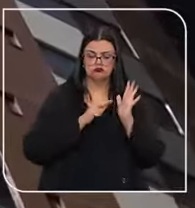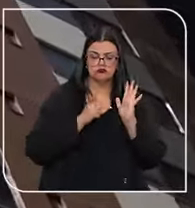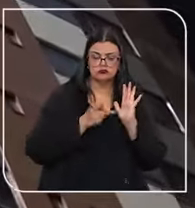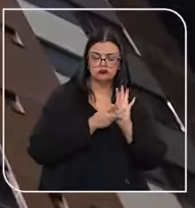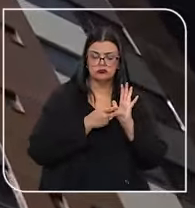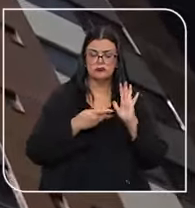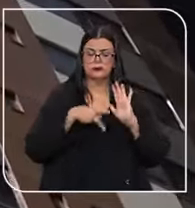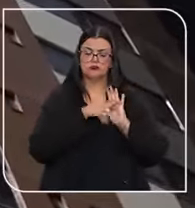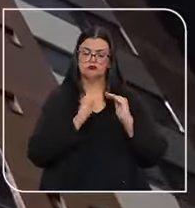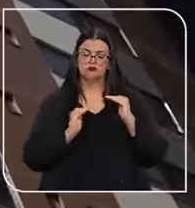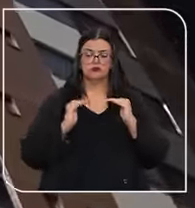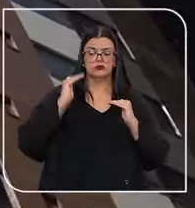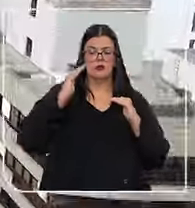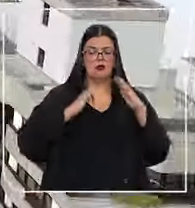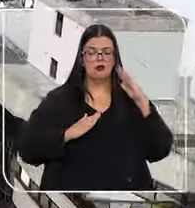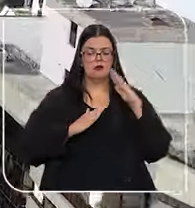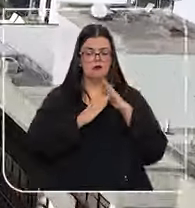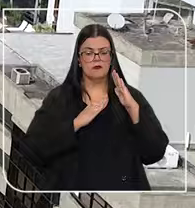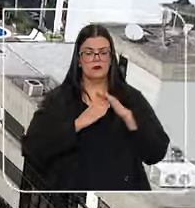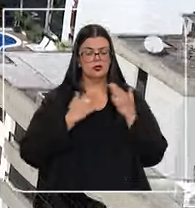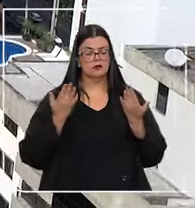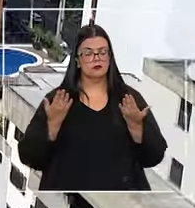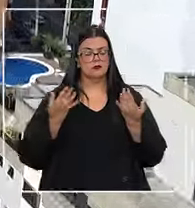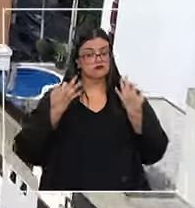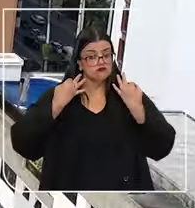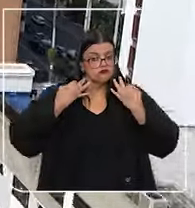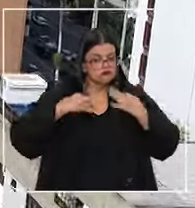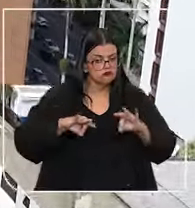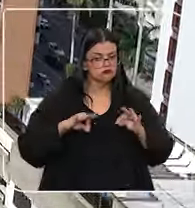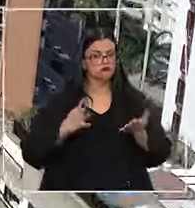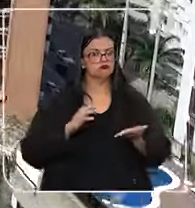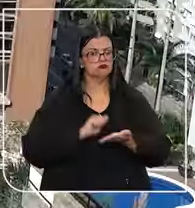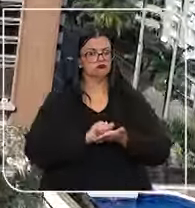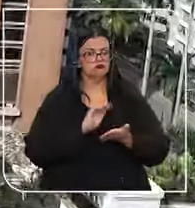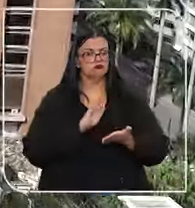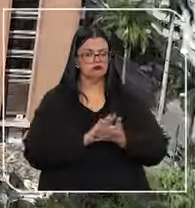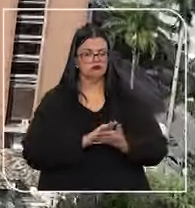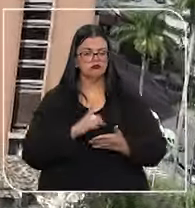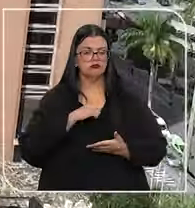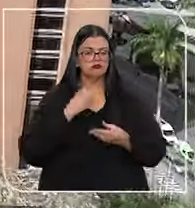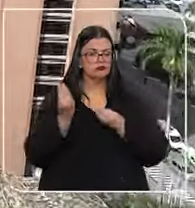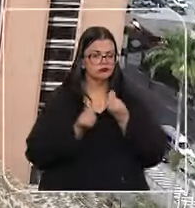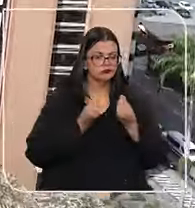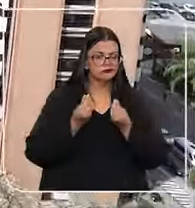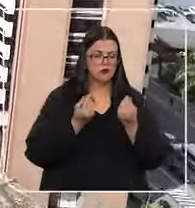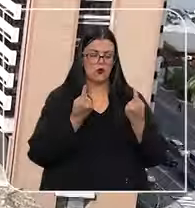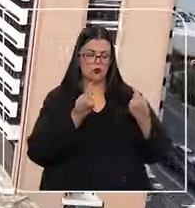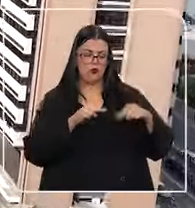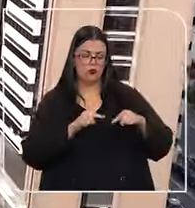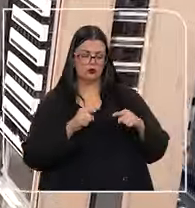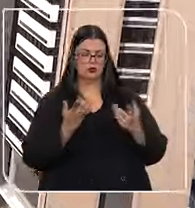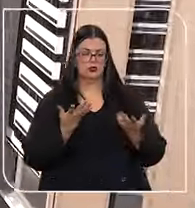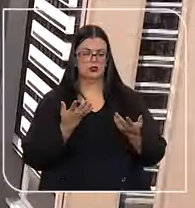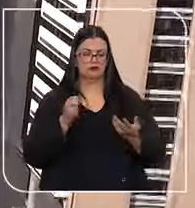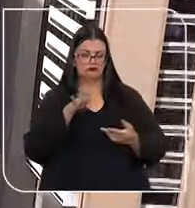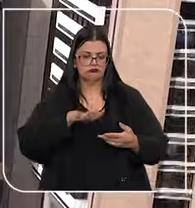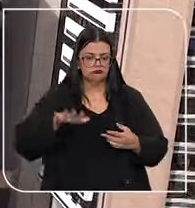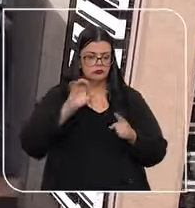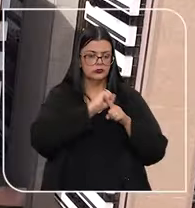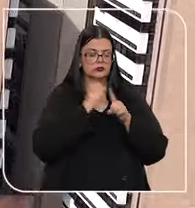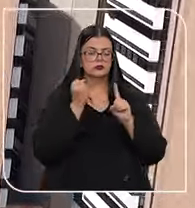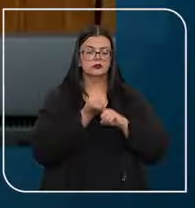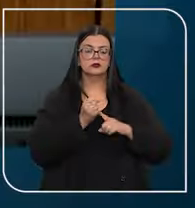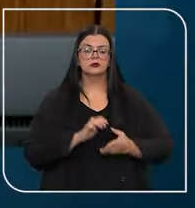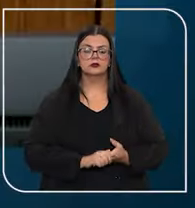razoável significância que ultrapasse os limites do tolerável e implique em sensação de repulsa